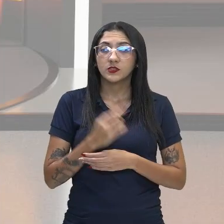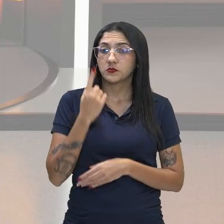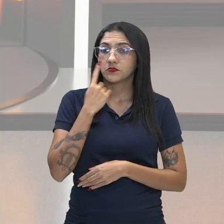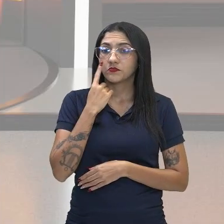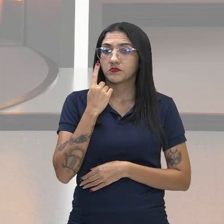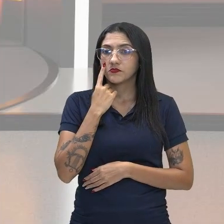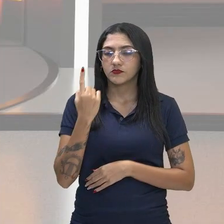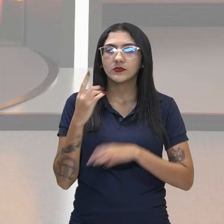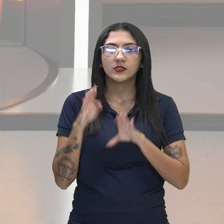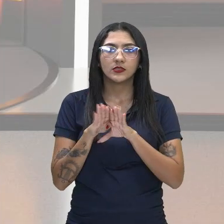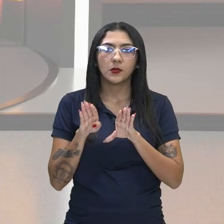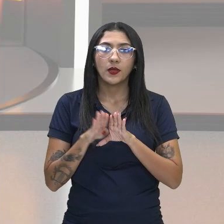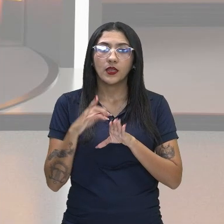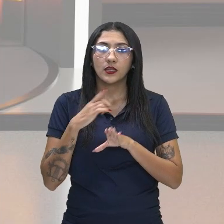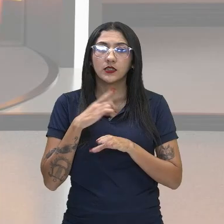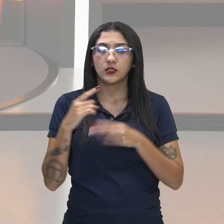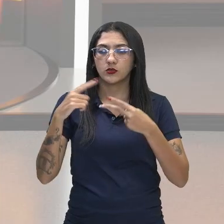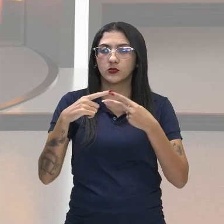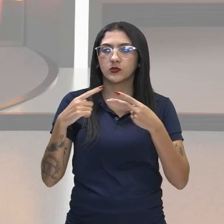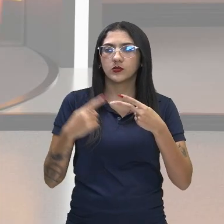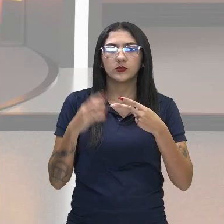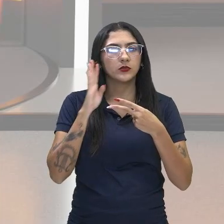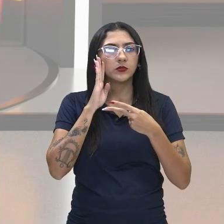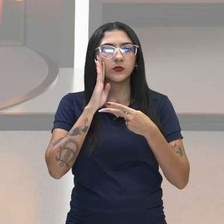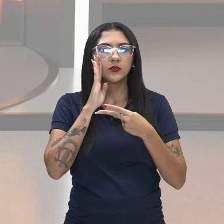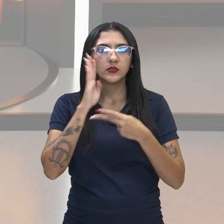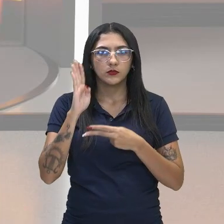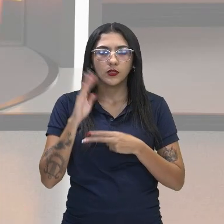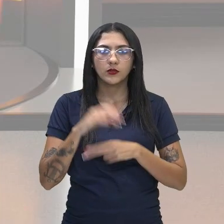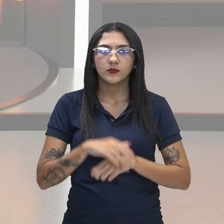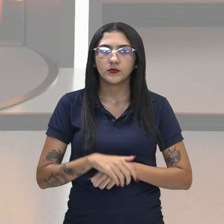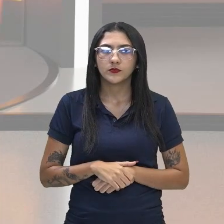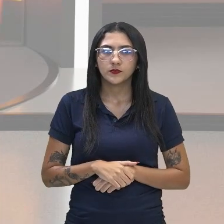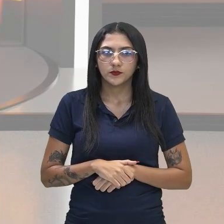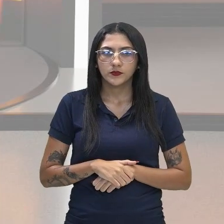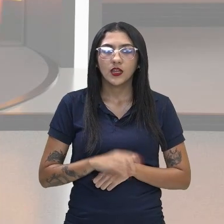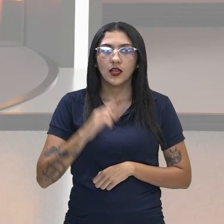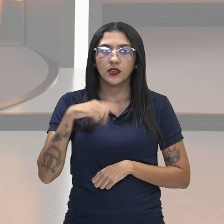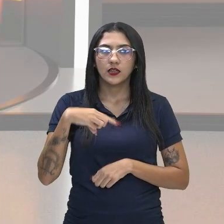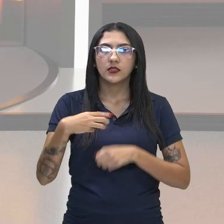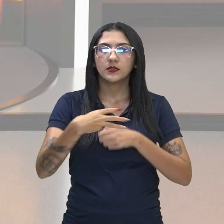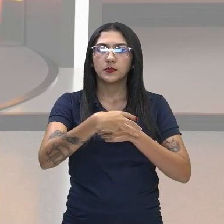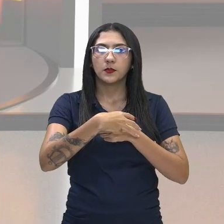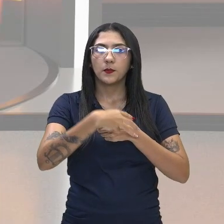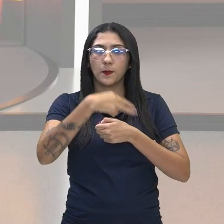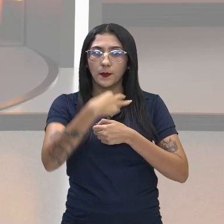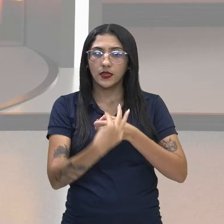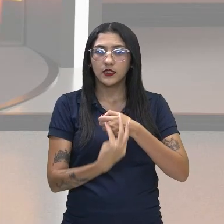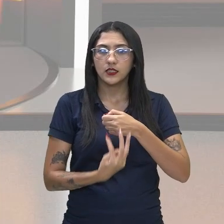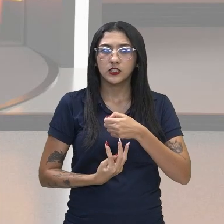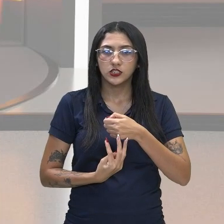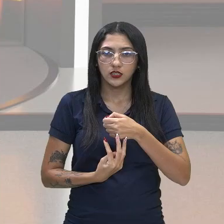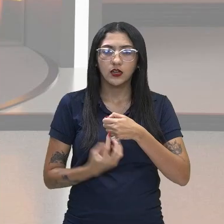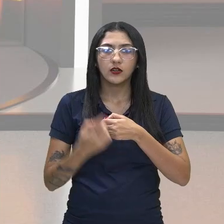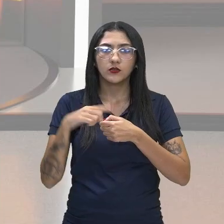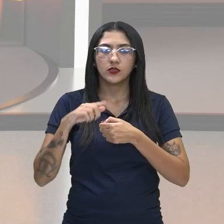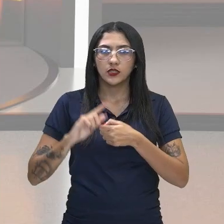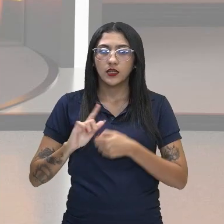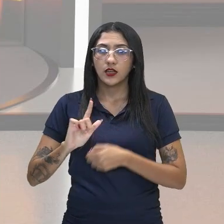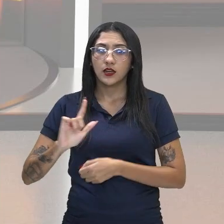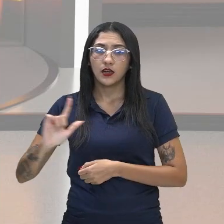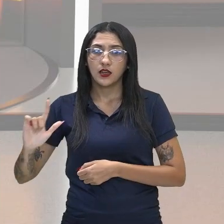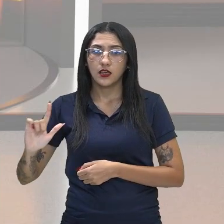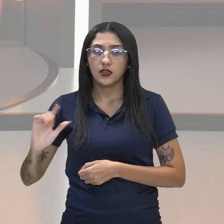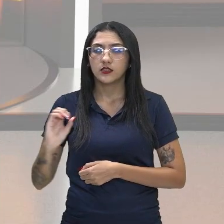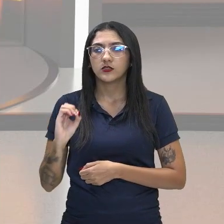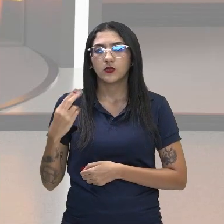aí dois principais pontos, né? Ao meridiano de Greenwich, eu estou me referindo na parte leste ou